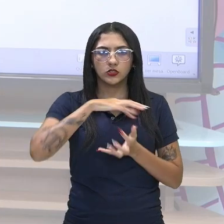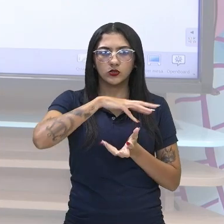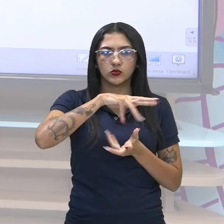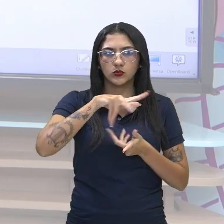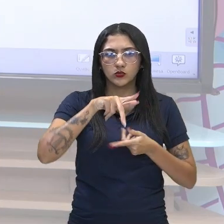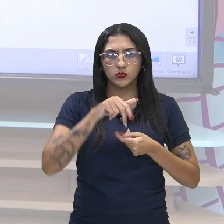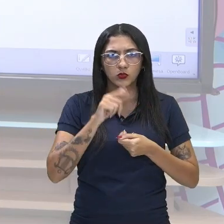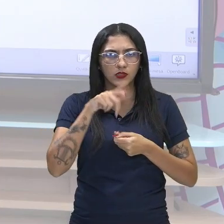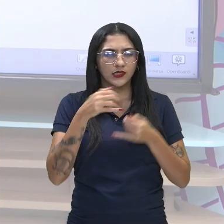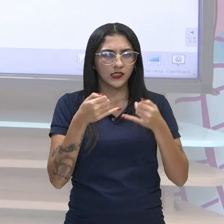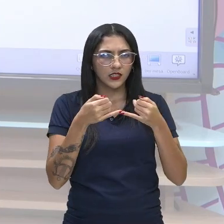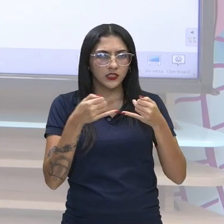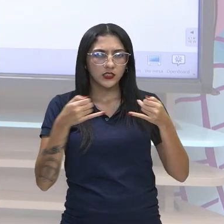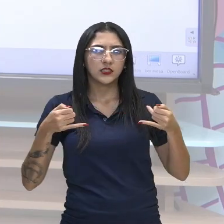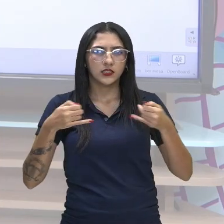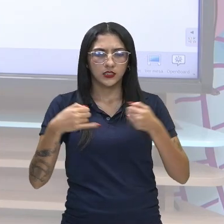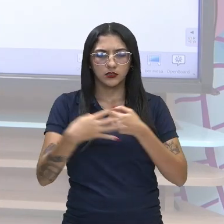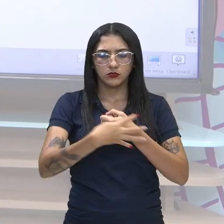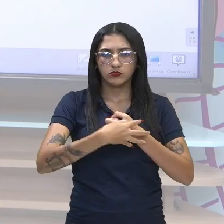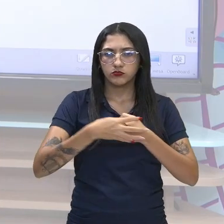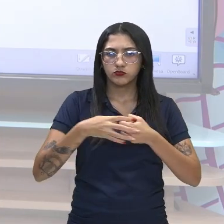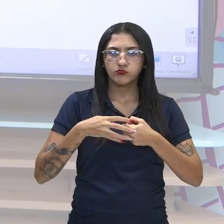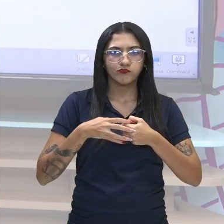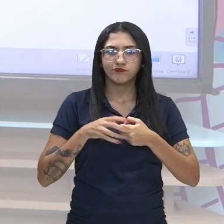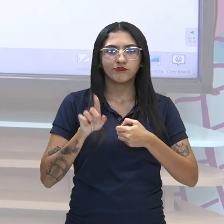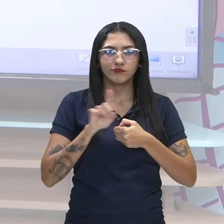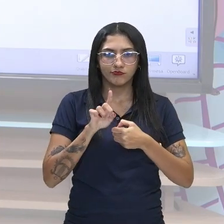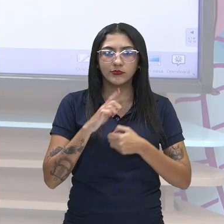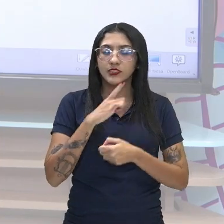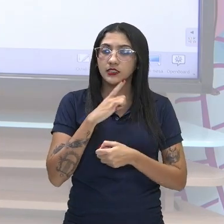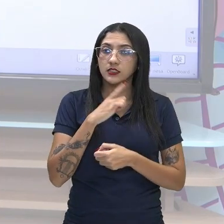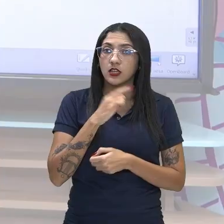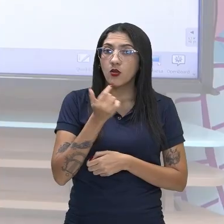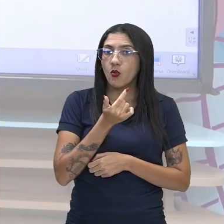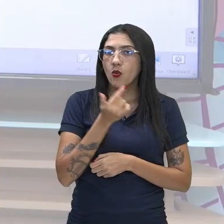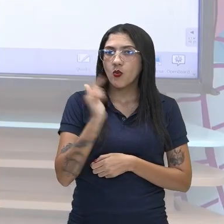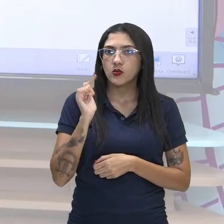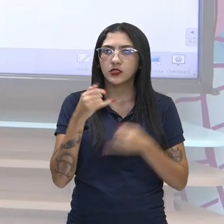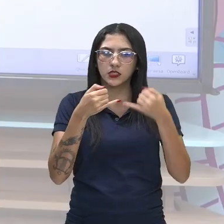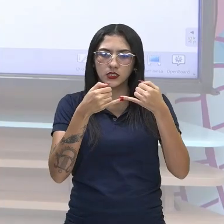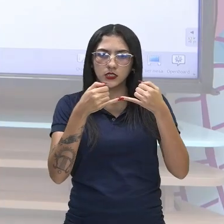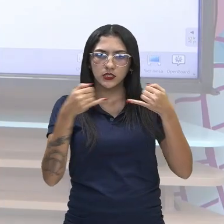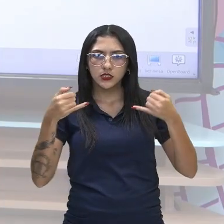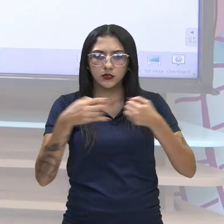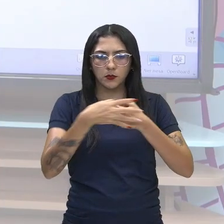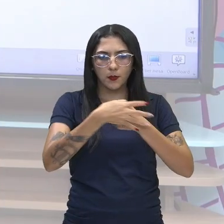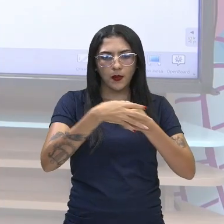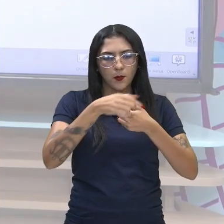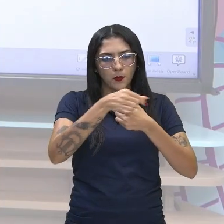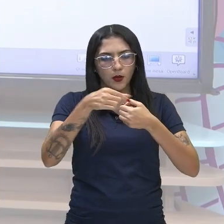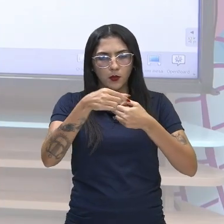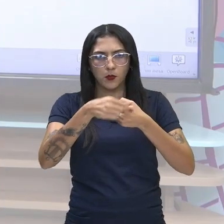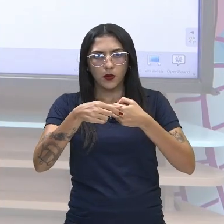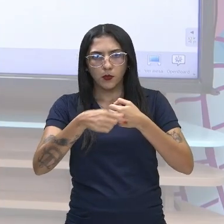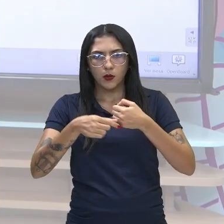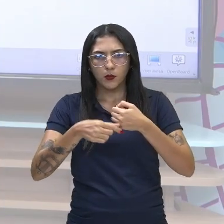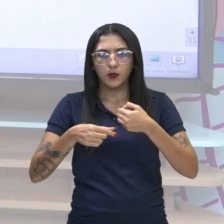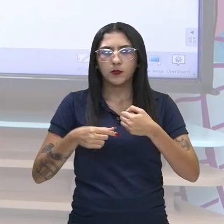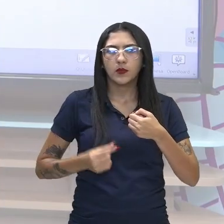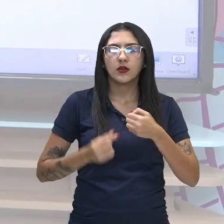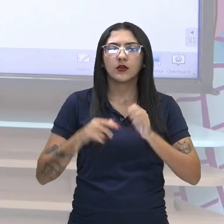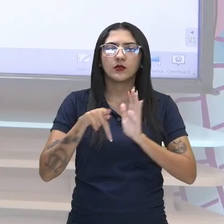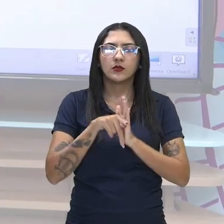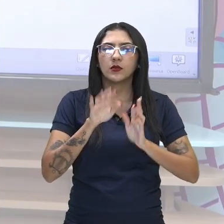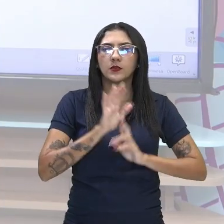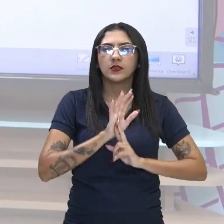essas linhas imaginárias traçadas? Não, eu vou ter outras linhas, tá bom? Cada uma ali sendo